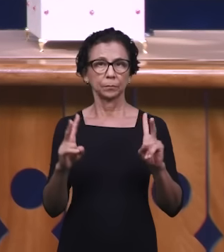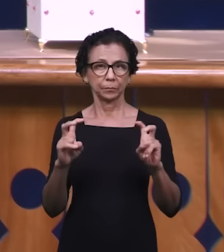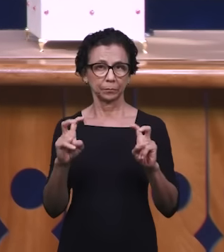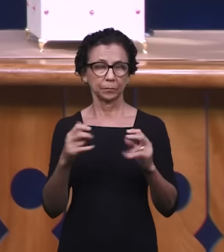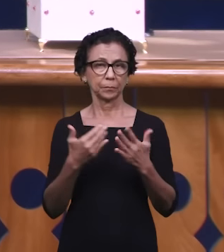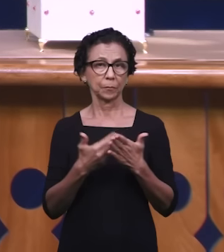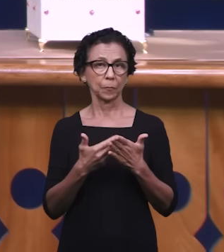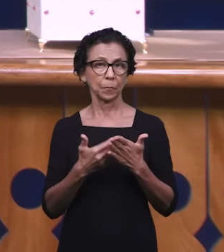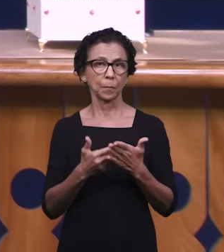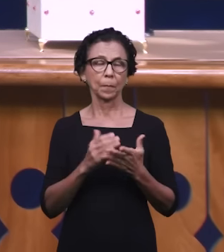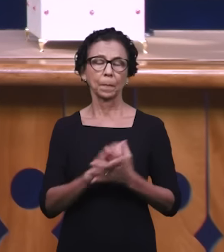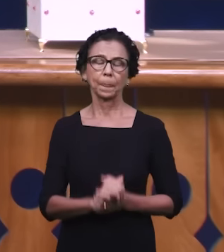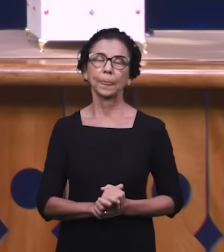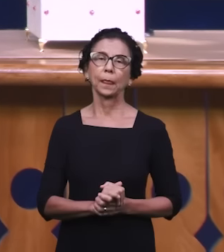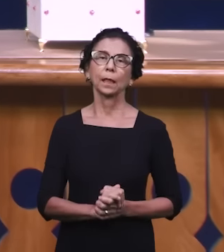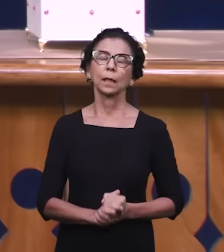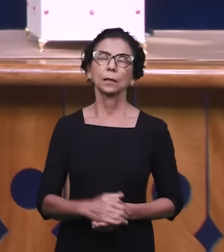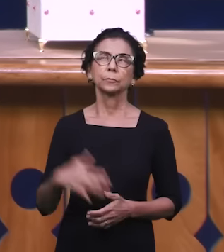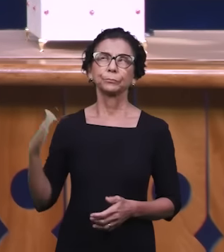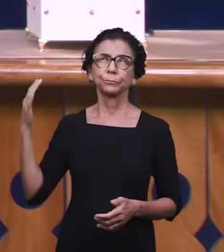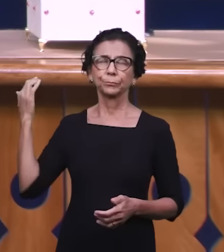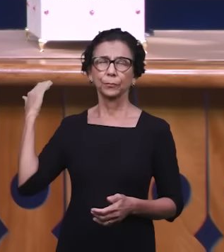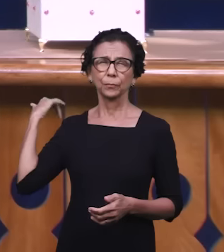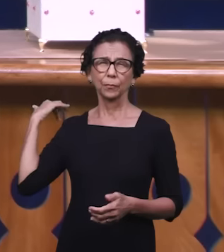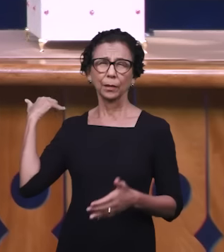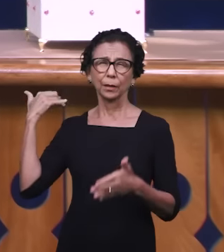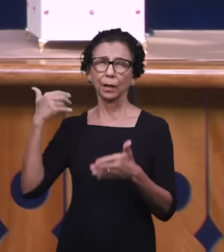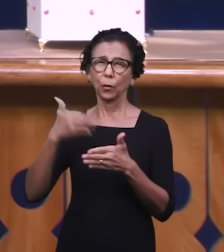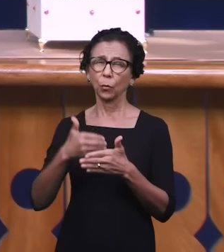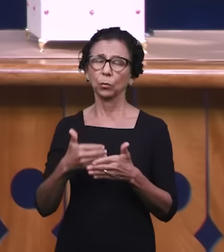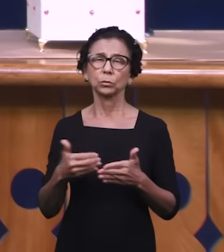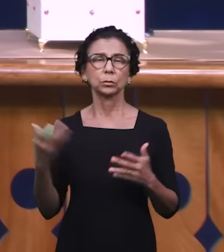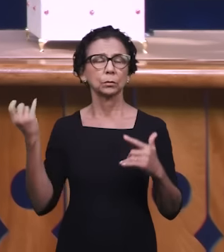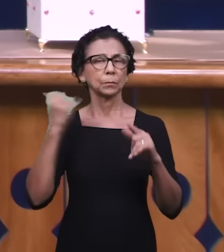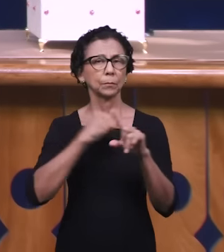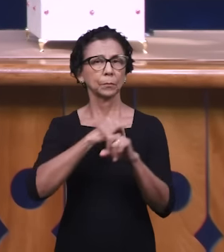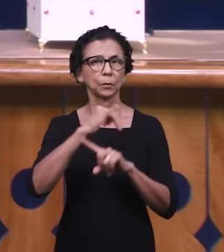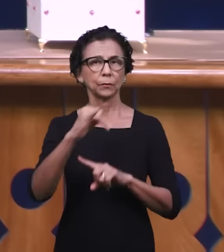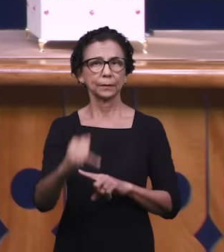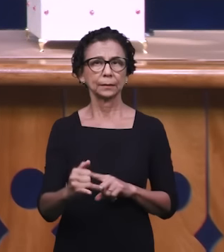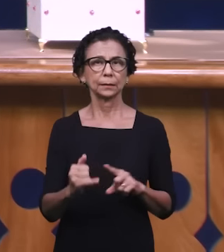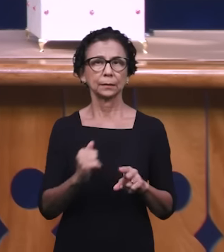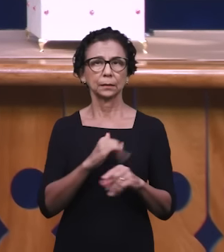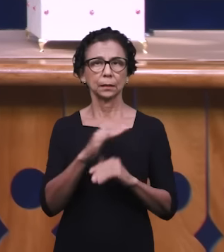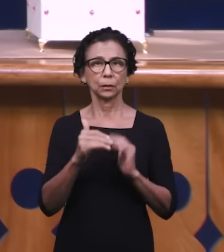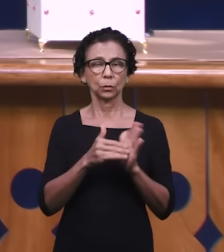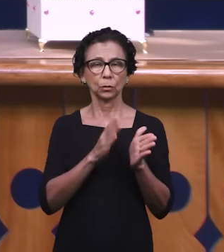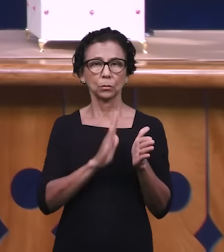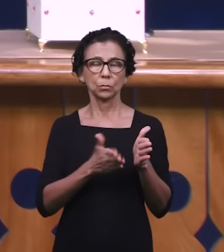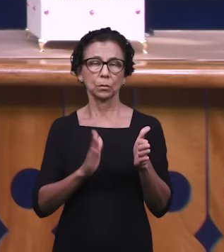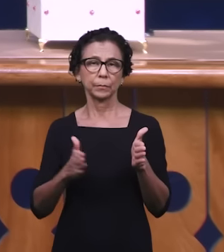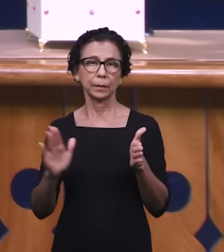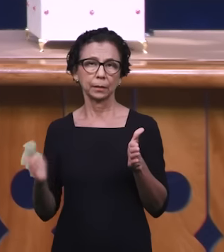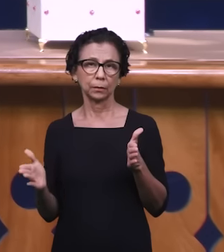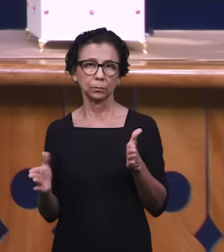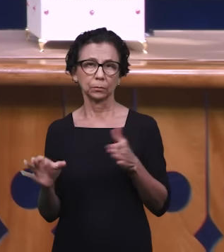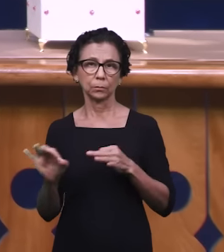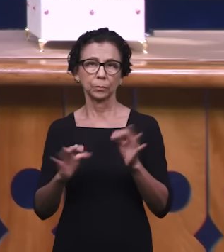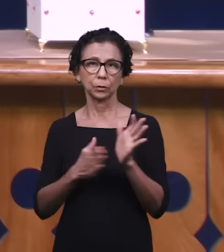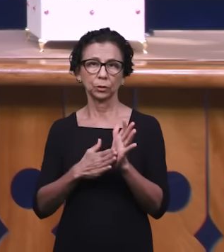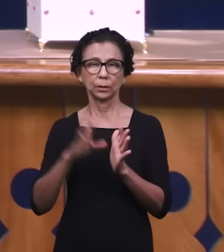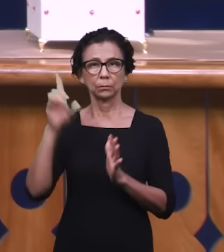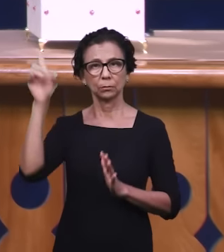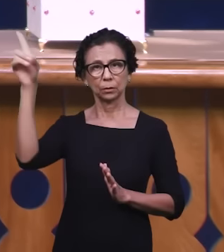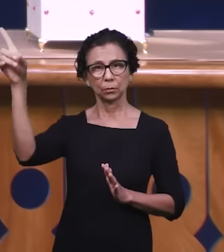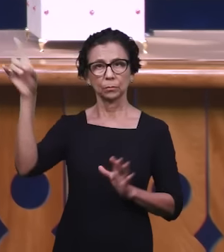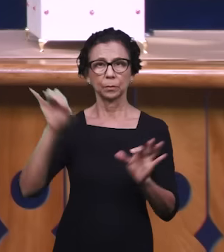a profecia esteve sempre presente em todas as dispensações do projeto de Deus. Nós poderíamos dividir